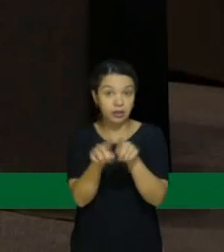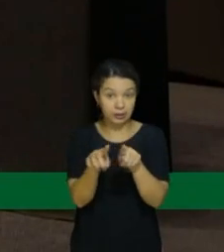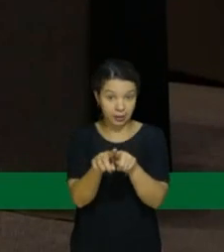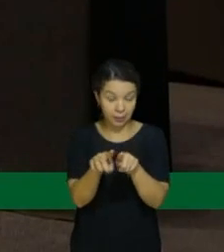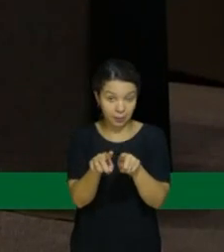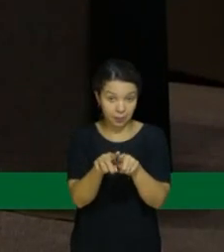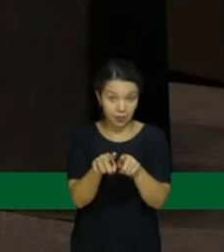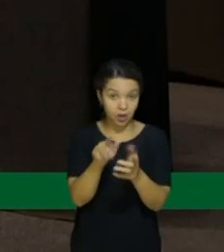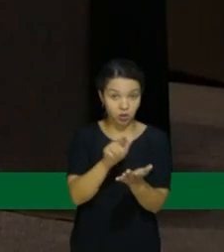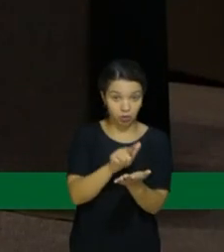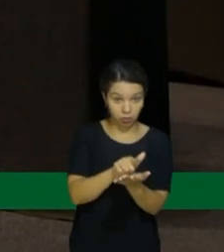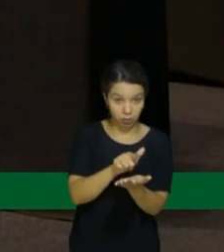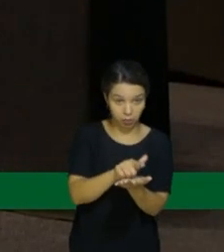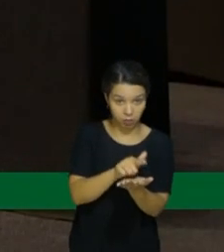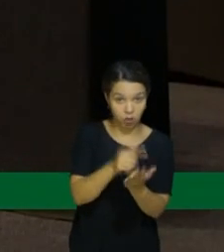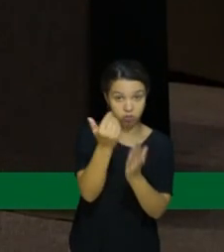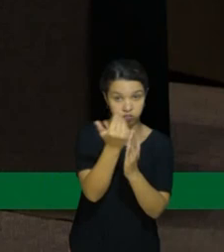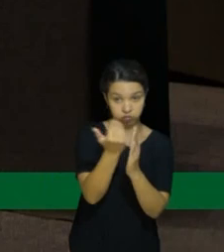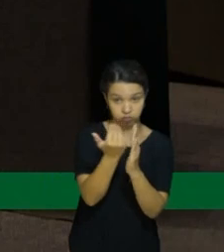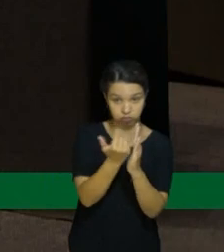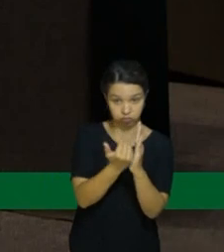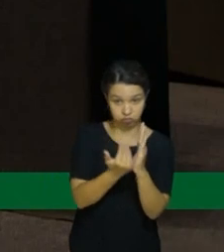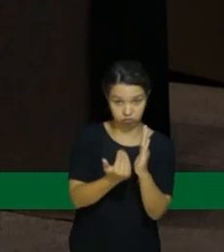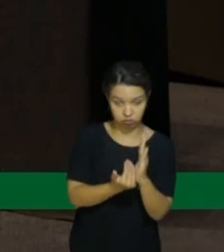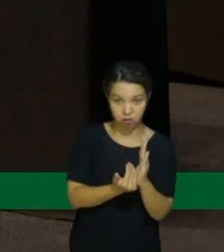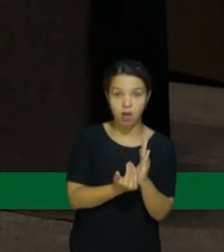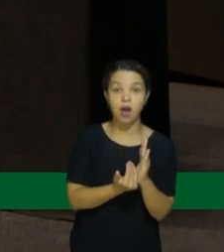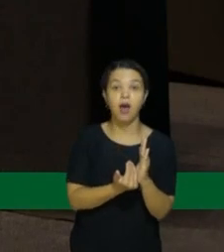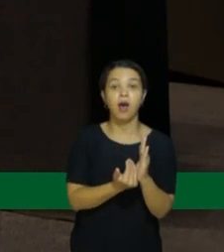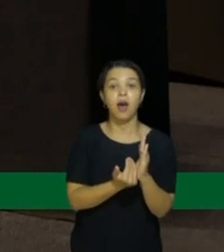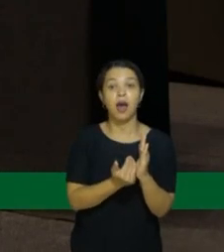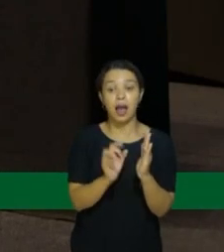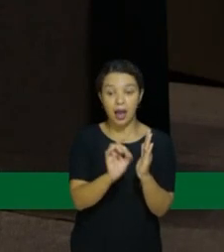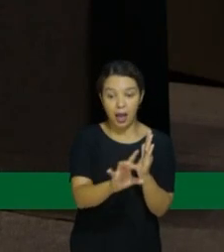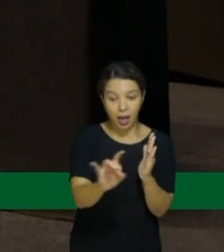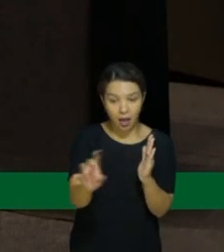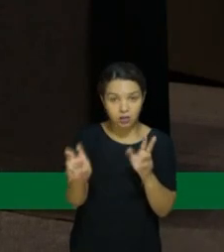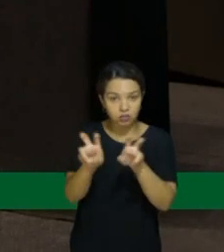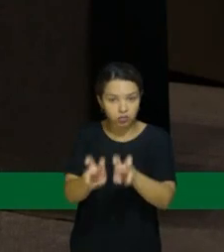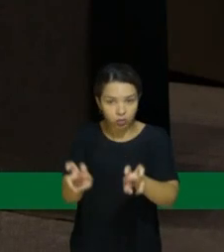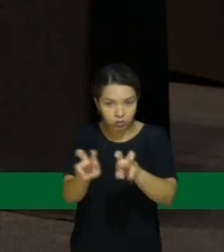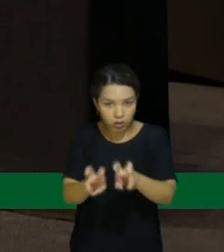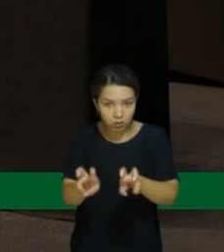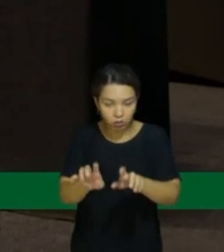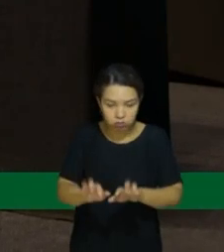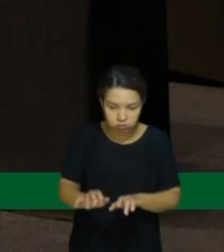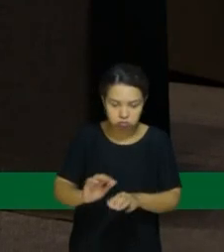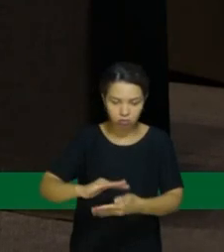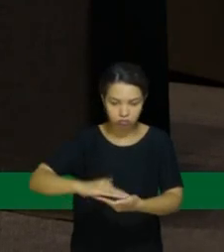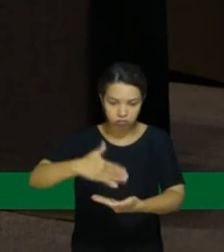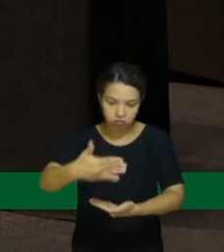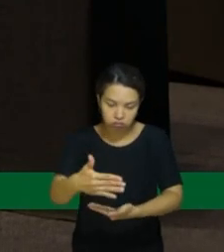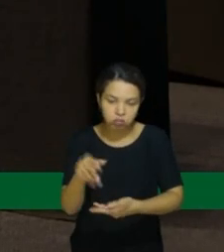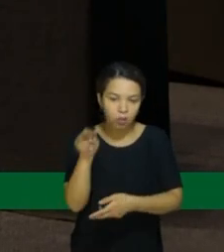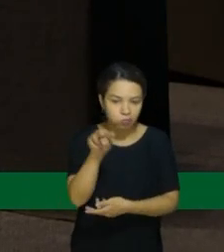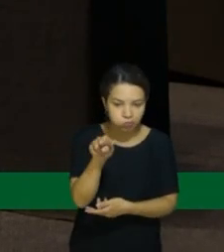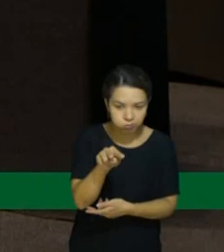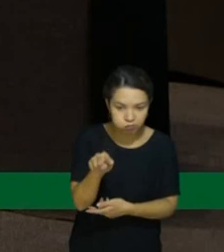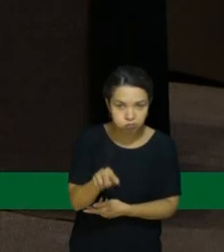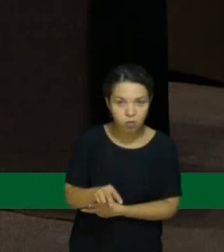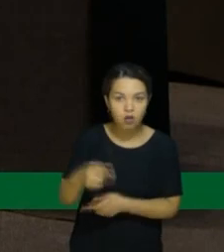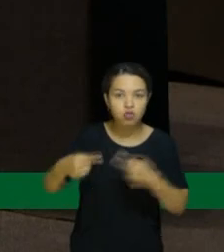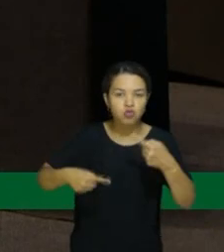tela do computador de cada Deputado então o deputado abre o seu computador ele sabe as matérias que serão pautadas naquele dia